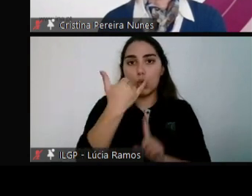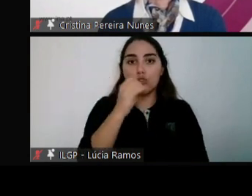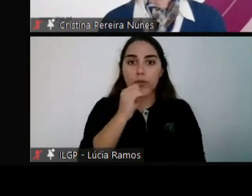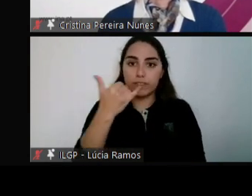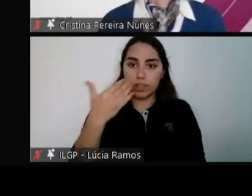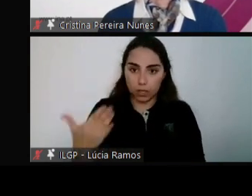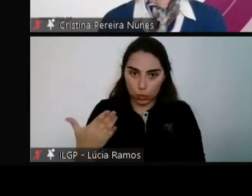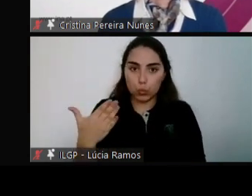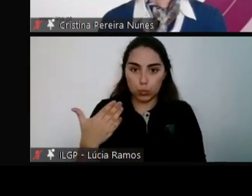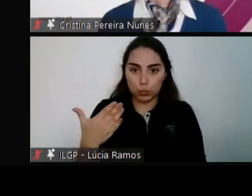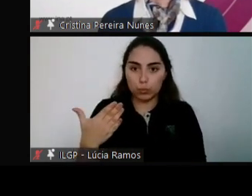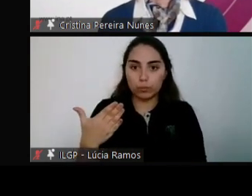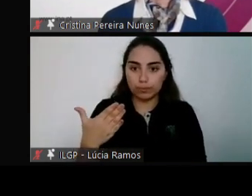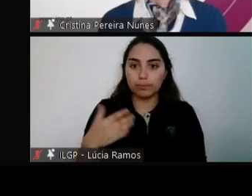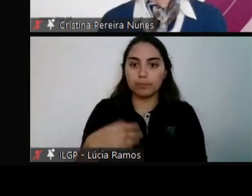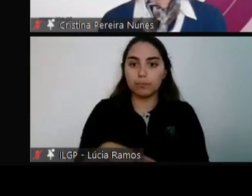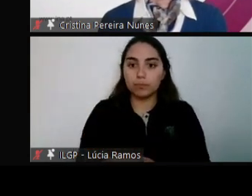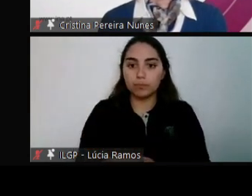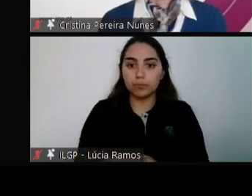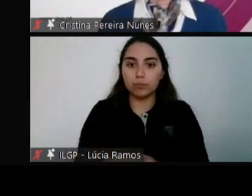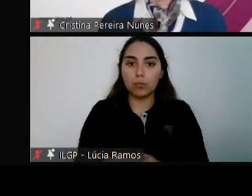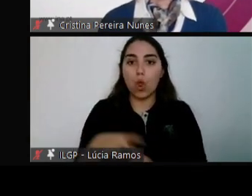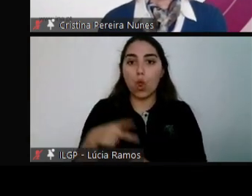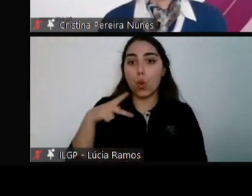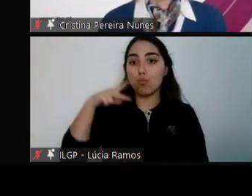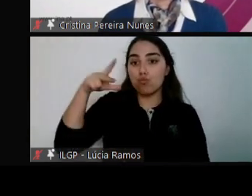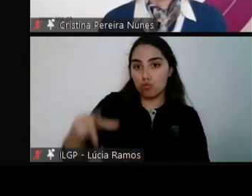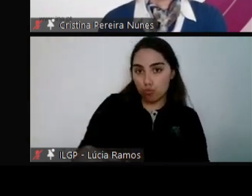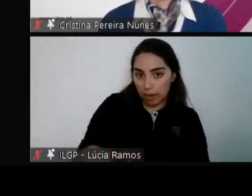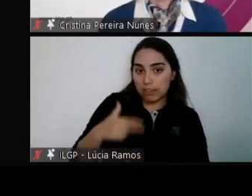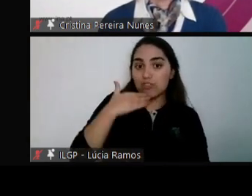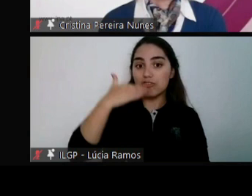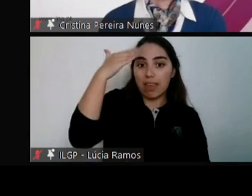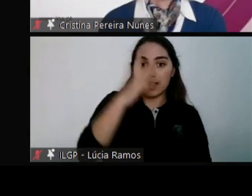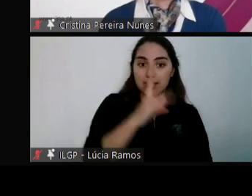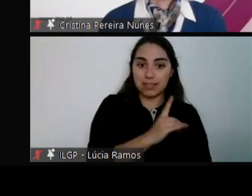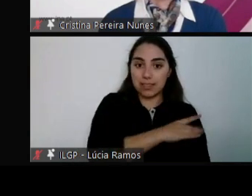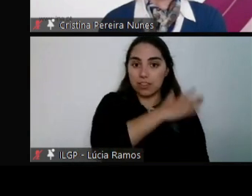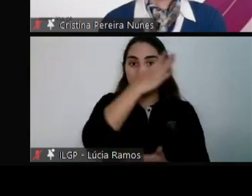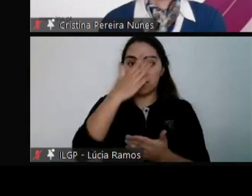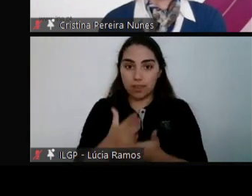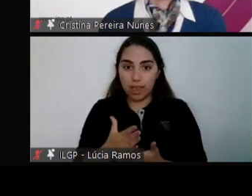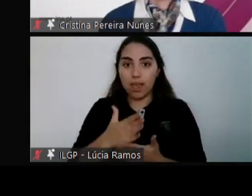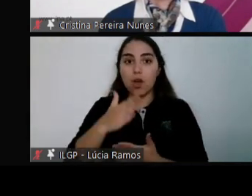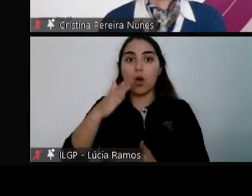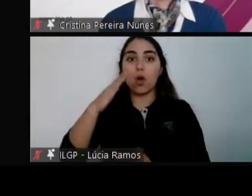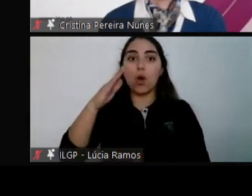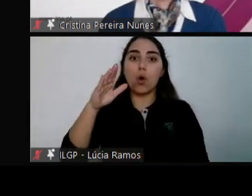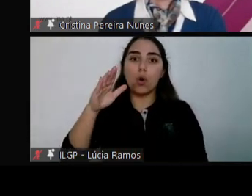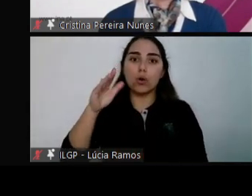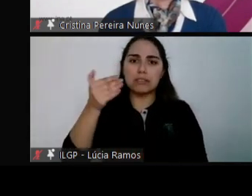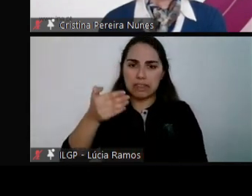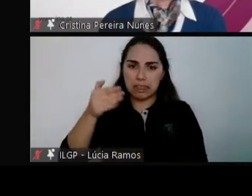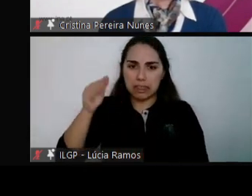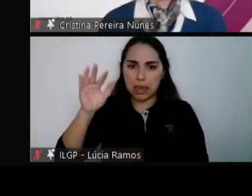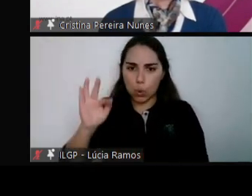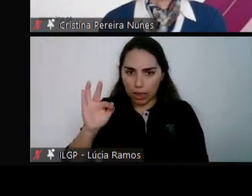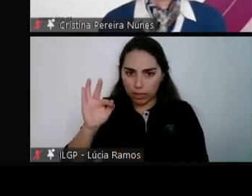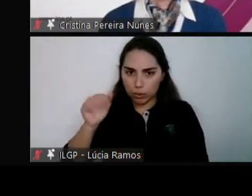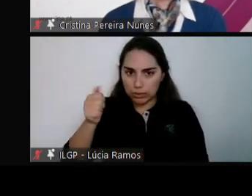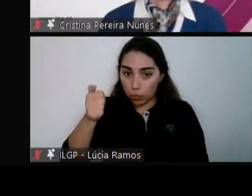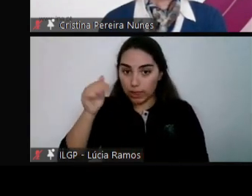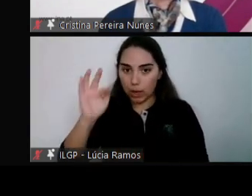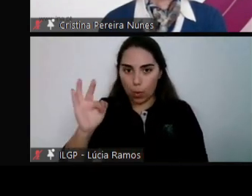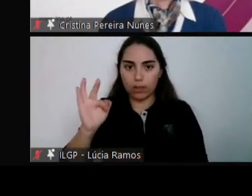caso de indivíduos portugueses dos 16 aos 74 anos, não é, que têm pelo menos um skill digital. Portugal agora está a meio da tabela,